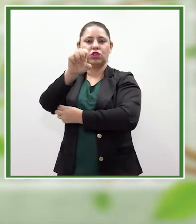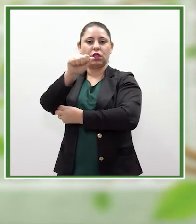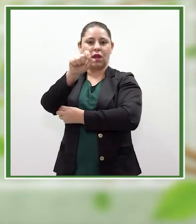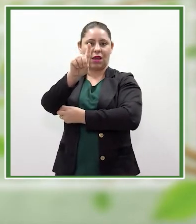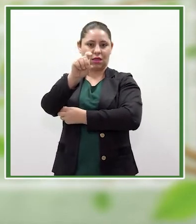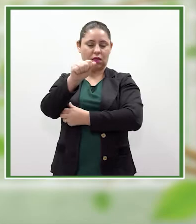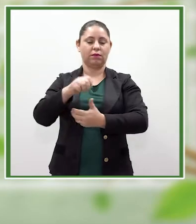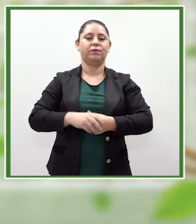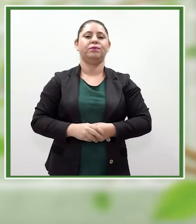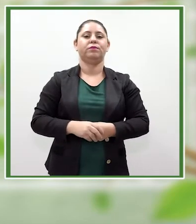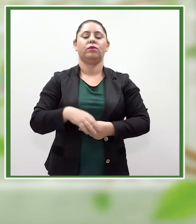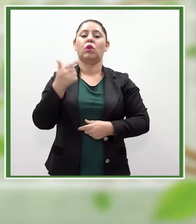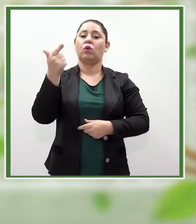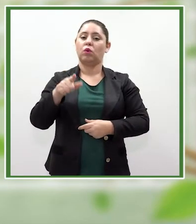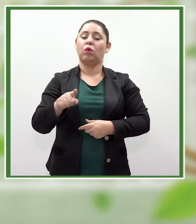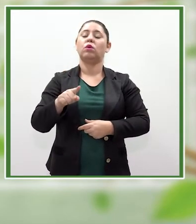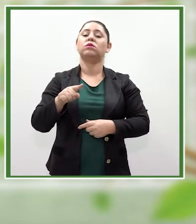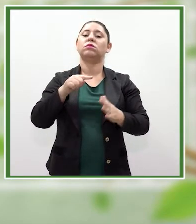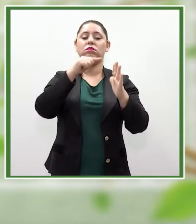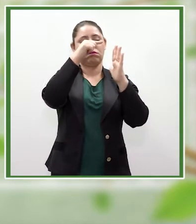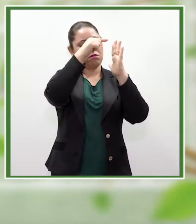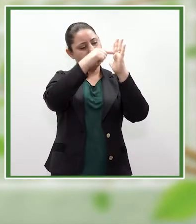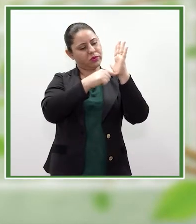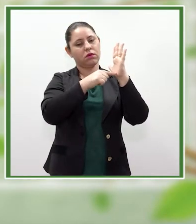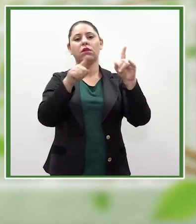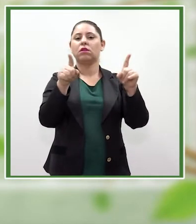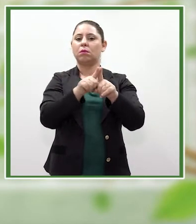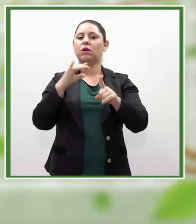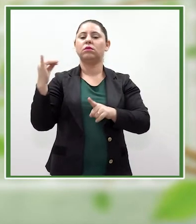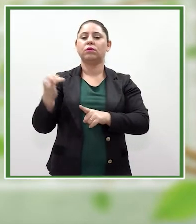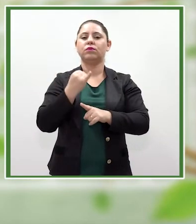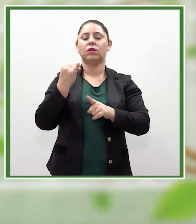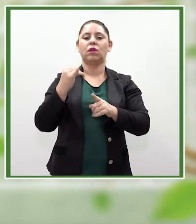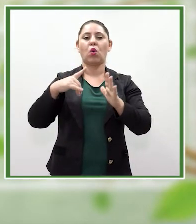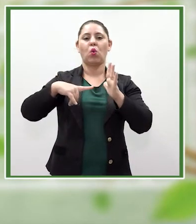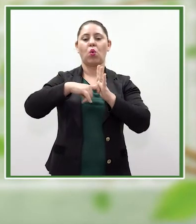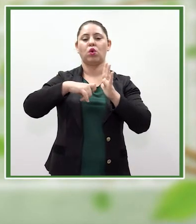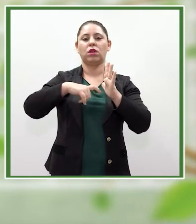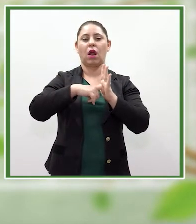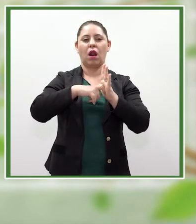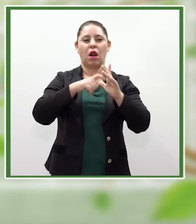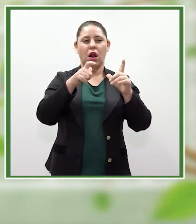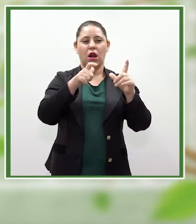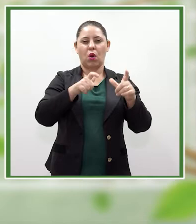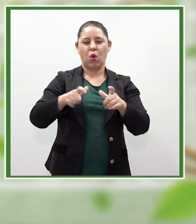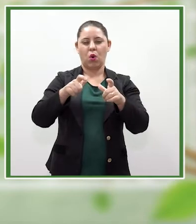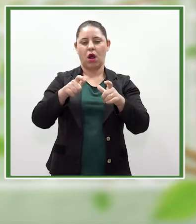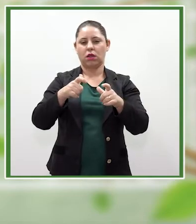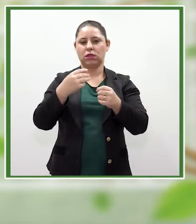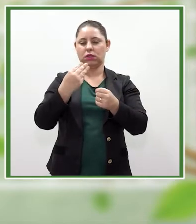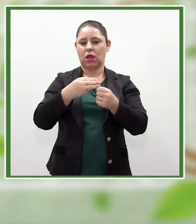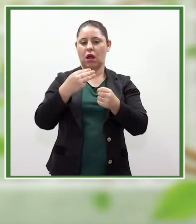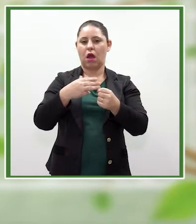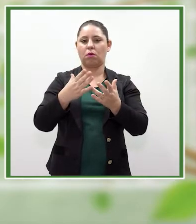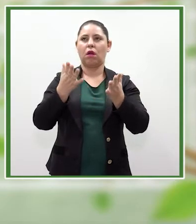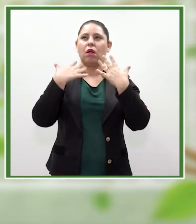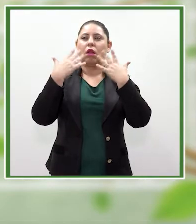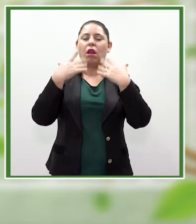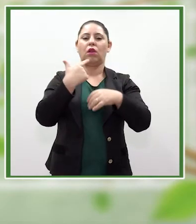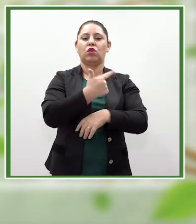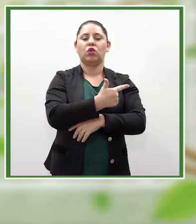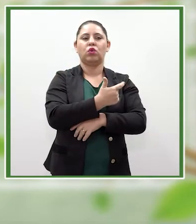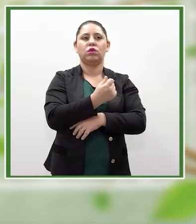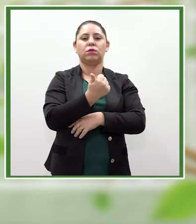região bastante quente, que em 2014, então, uma onda de frio, né, causou, então, infelizmente,